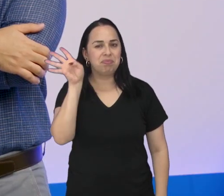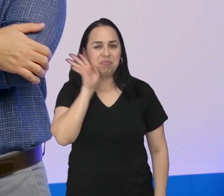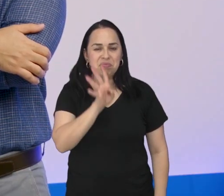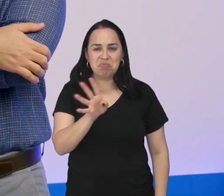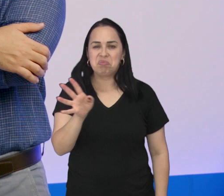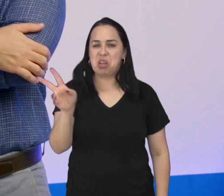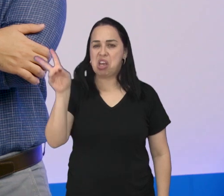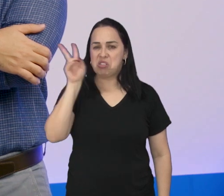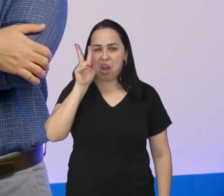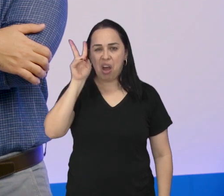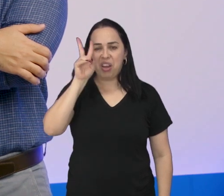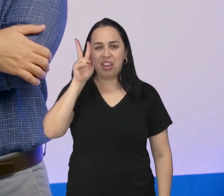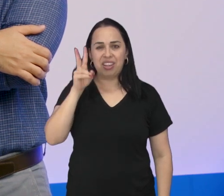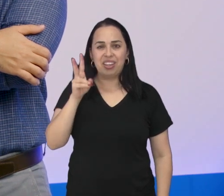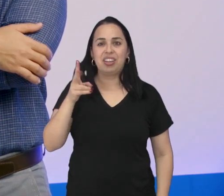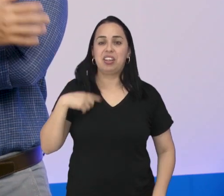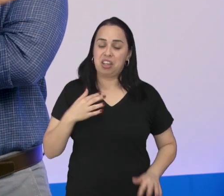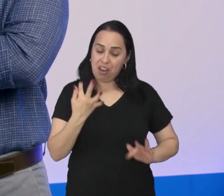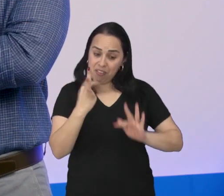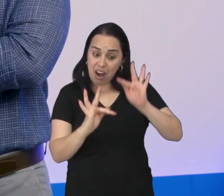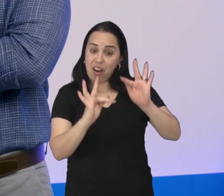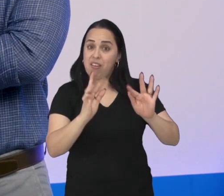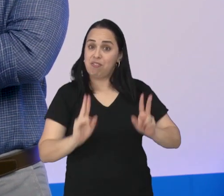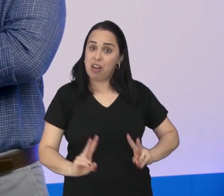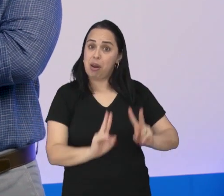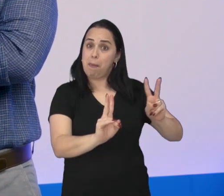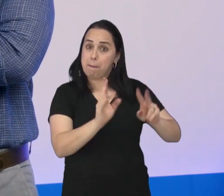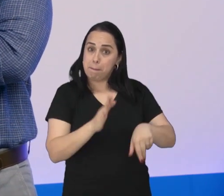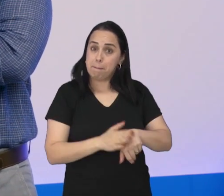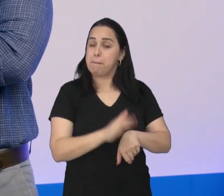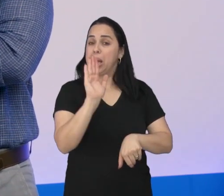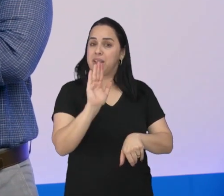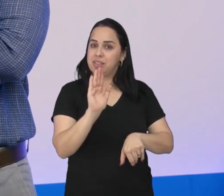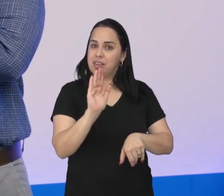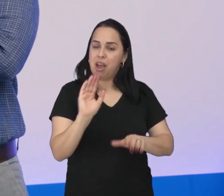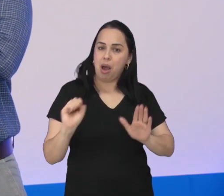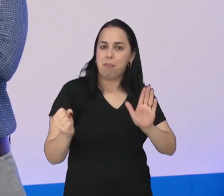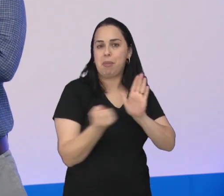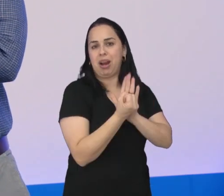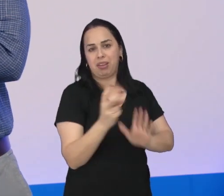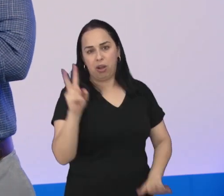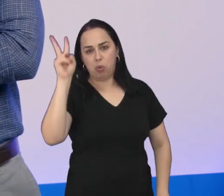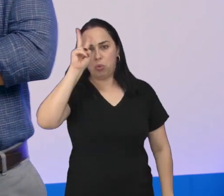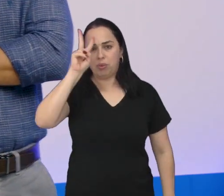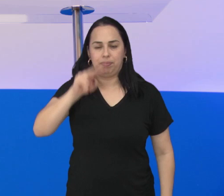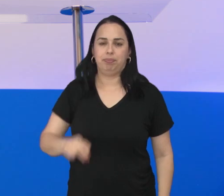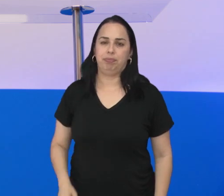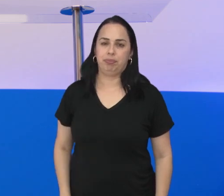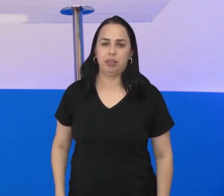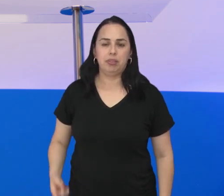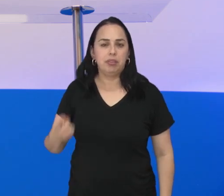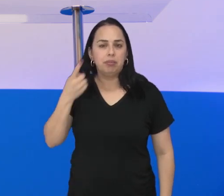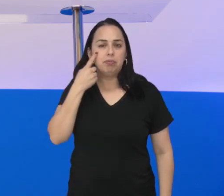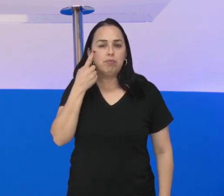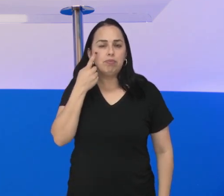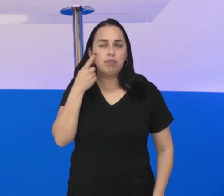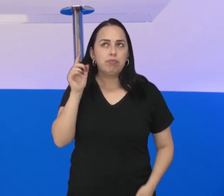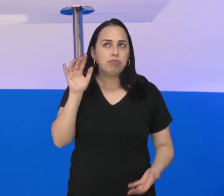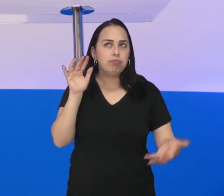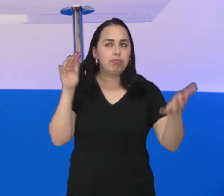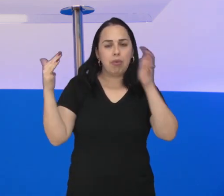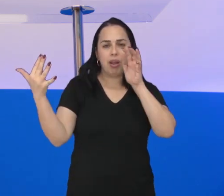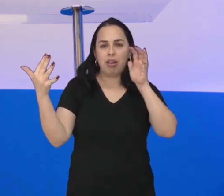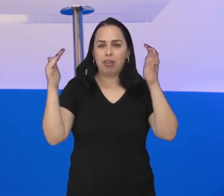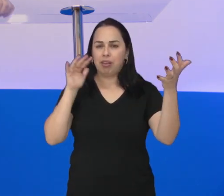legais essas histórias e que o nosso folclore possa ser mais valorizado. É um patrimônio da nossa cultura. E vamos ver como fica